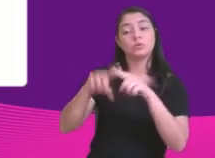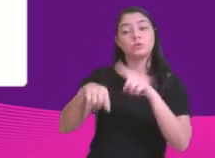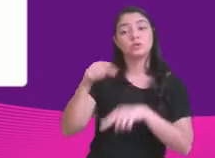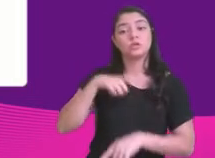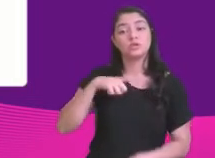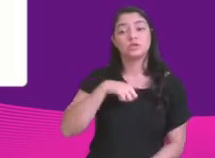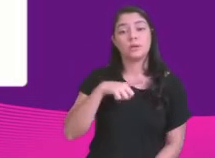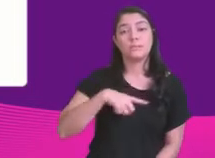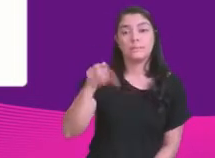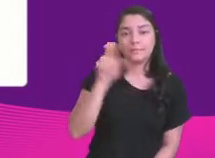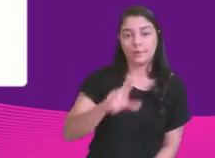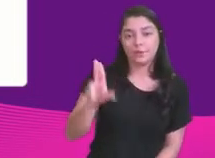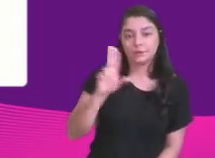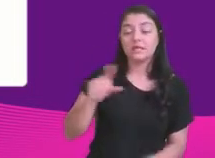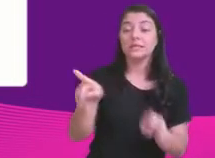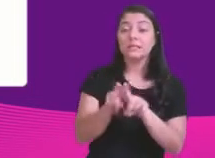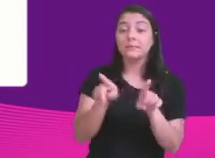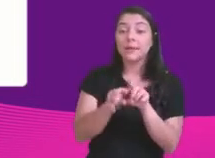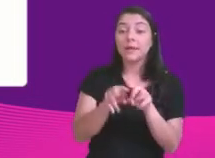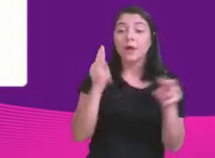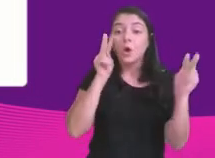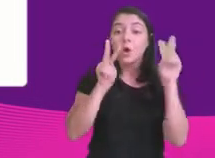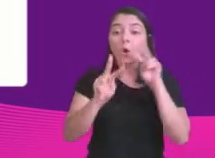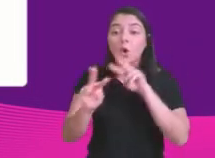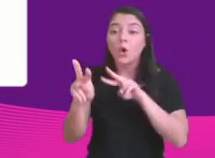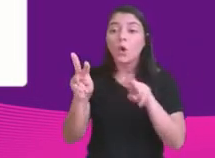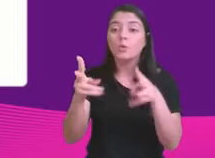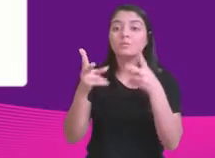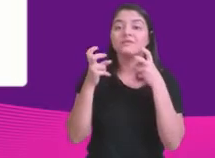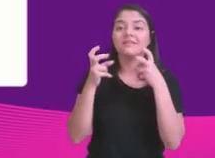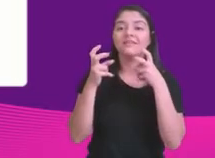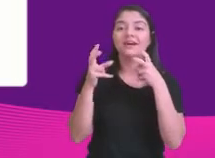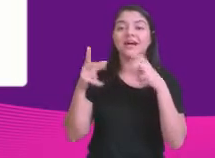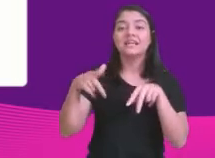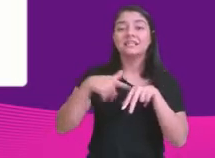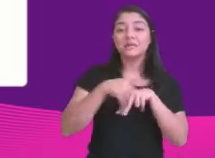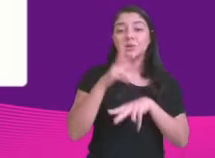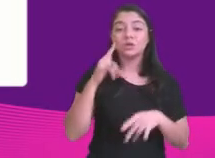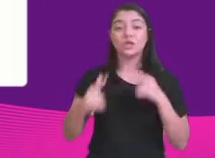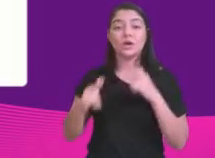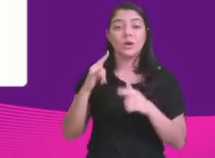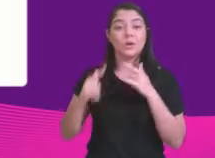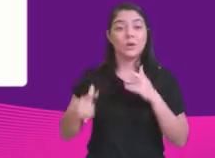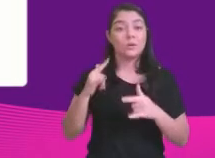e observarmos quando a cirurgia robótica oferece